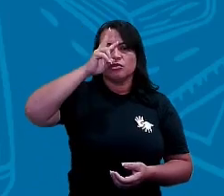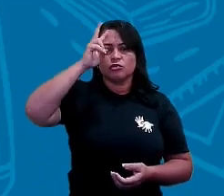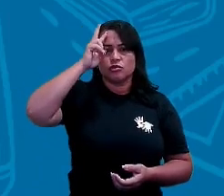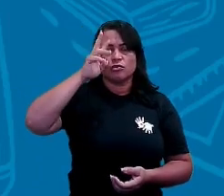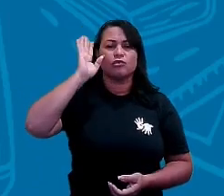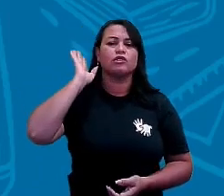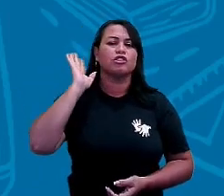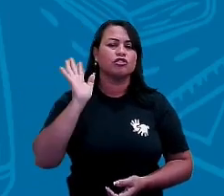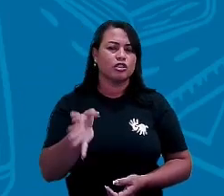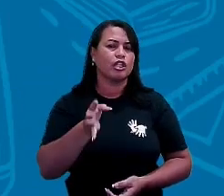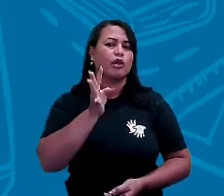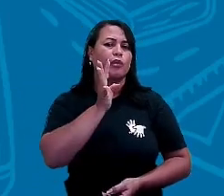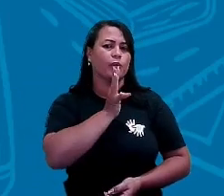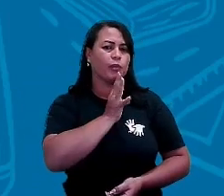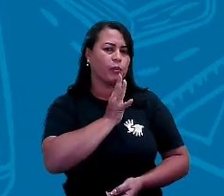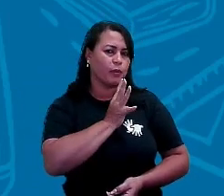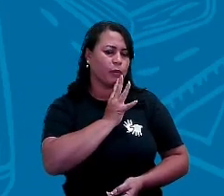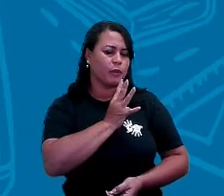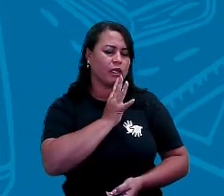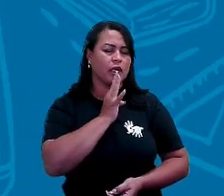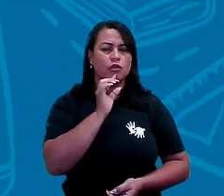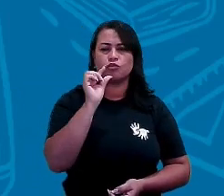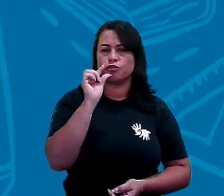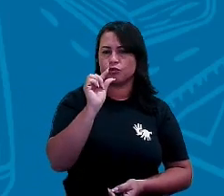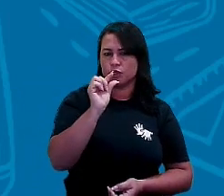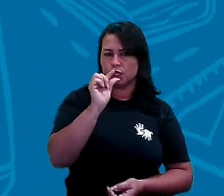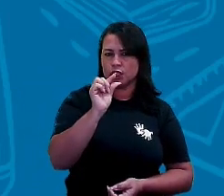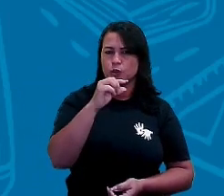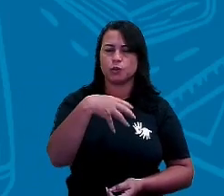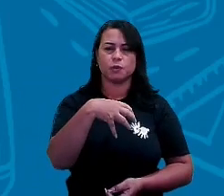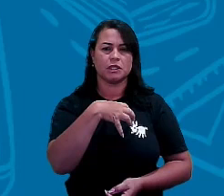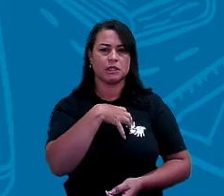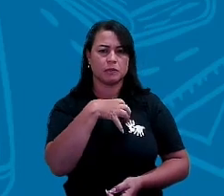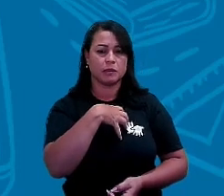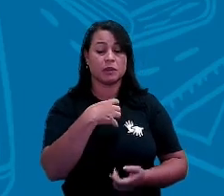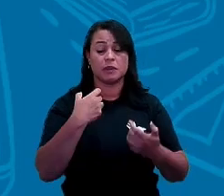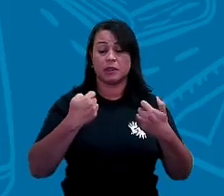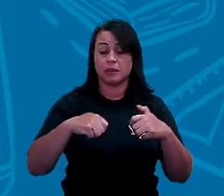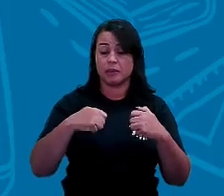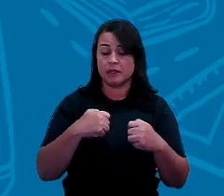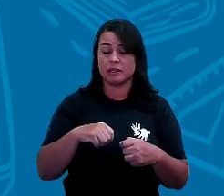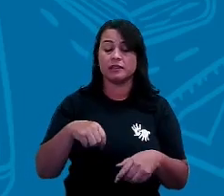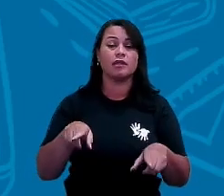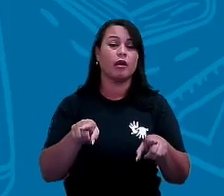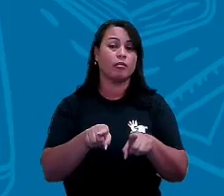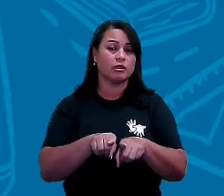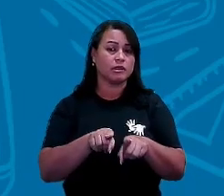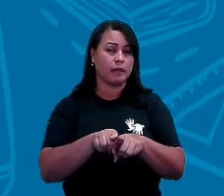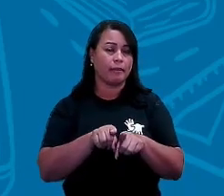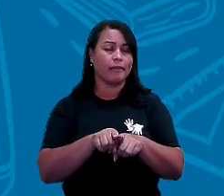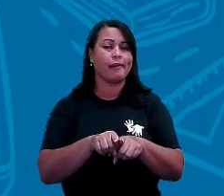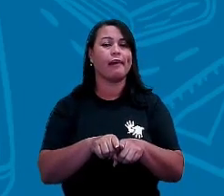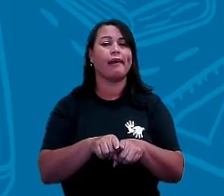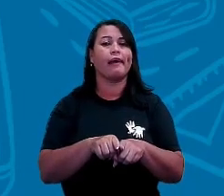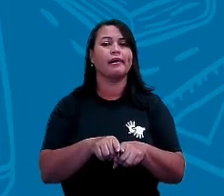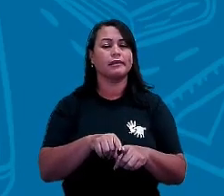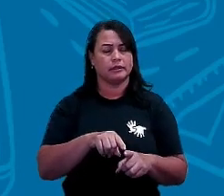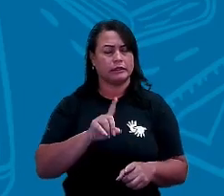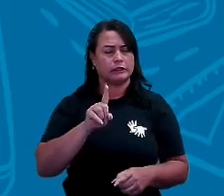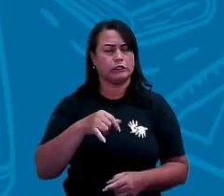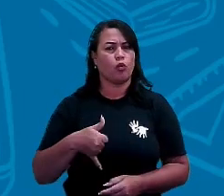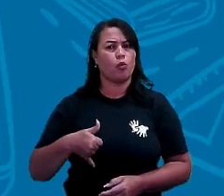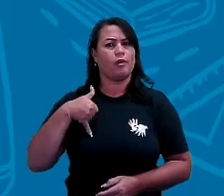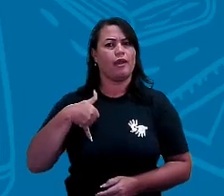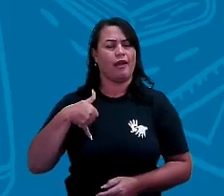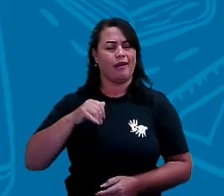gente já conhece, né, um pouquinho desse sentimento que a gente precisa resgatar, precisa vivenciar e precisa se orgulhar,